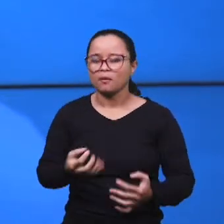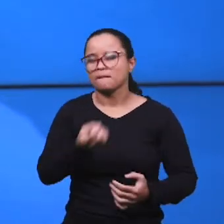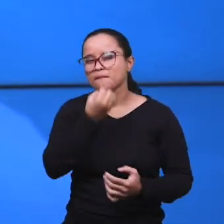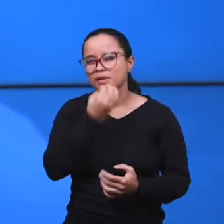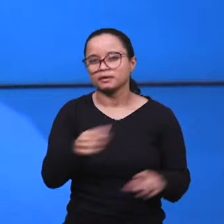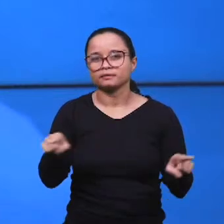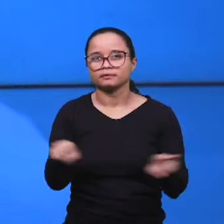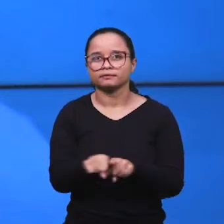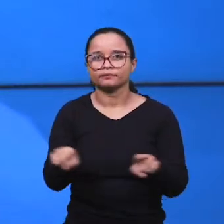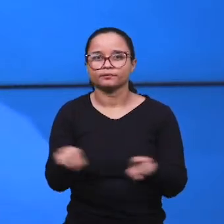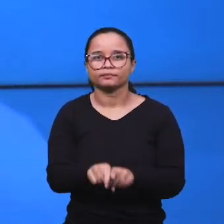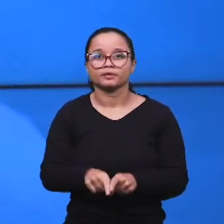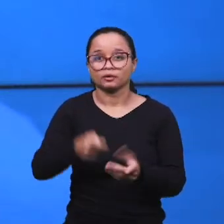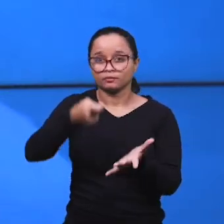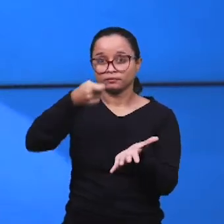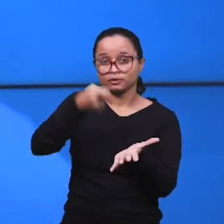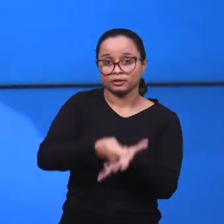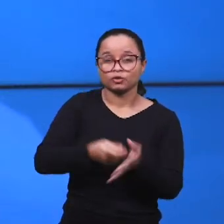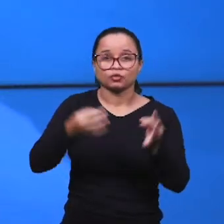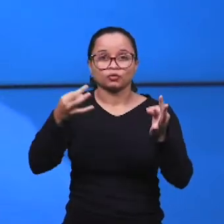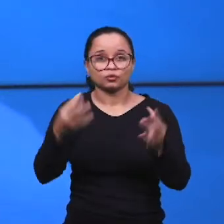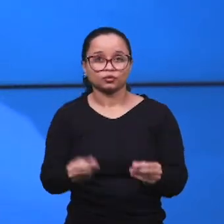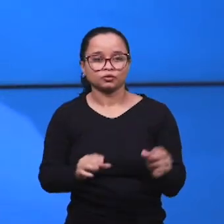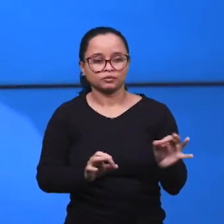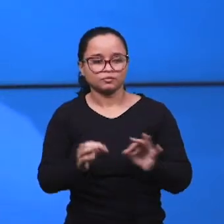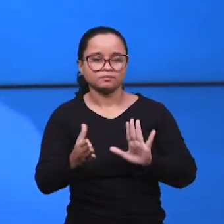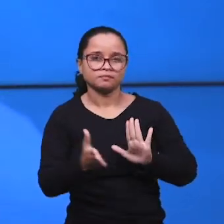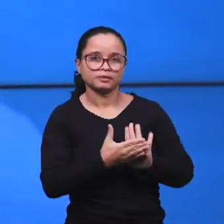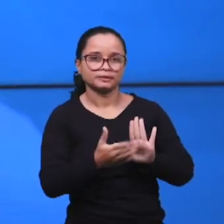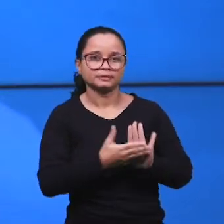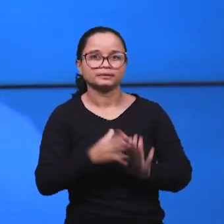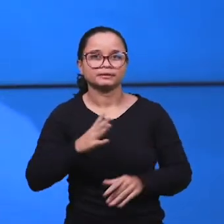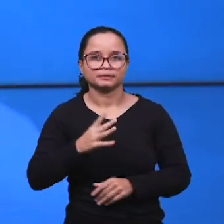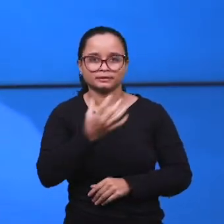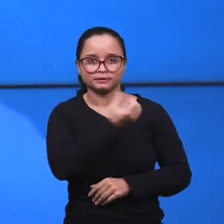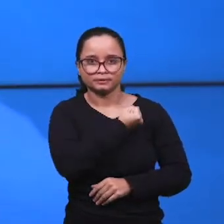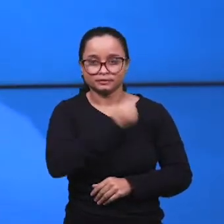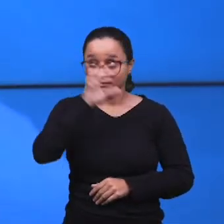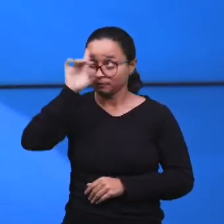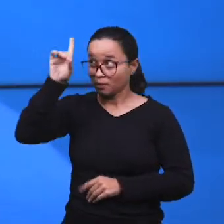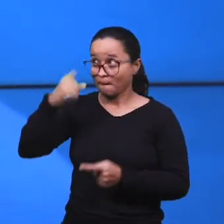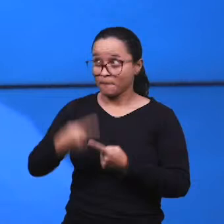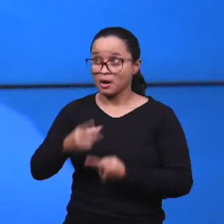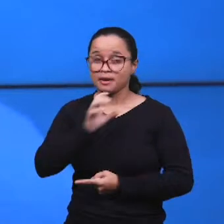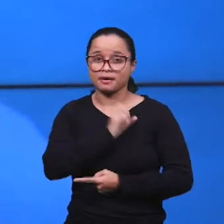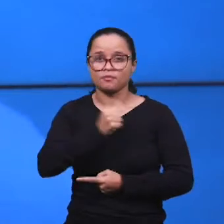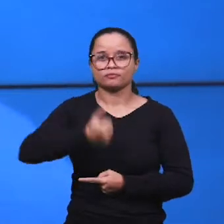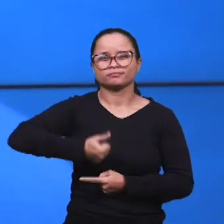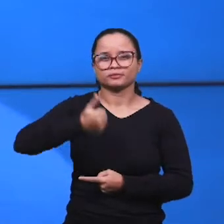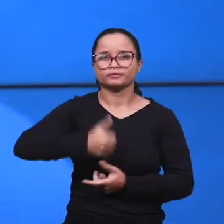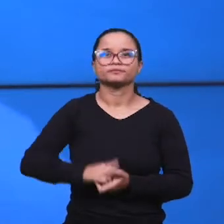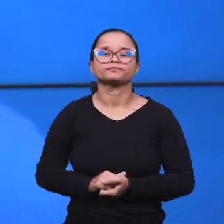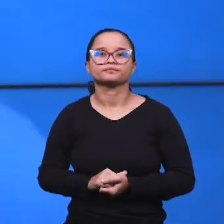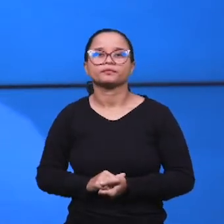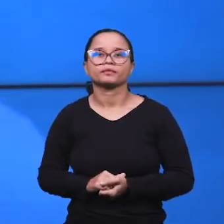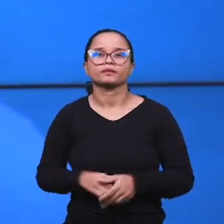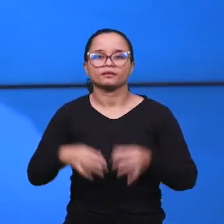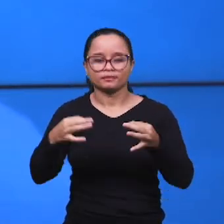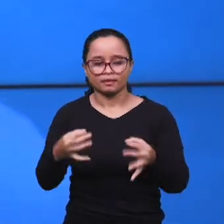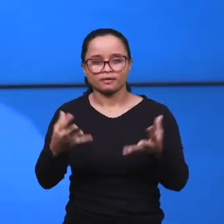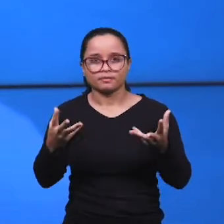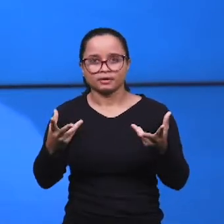Jesus é aquele que cumpriu todo o projeto de salvação de Deus, porque Ele nos amou primeiro. Isso mesmo, Mateus, que